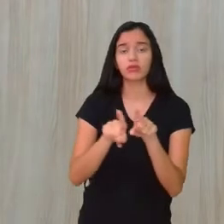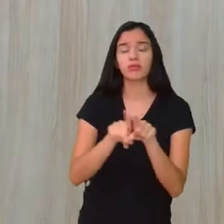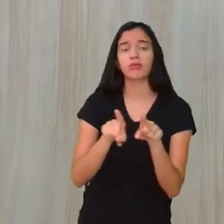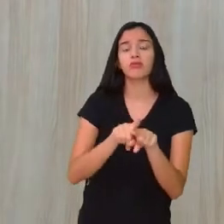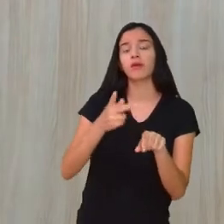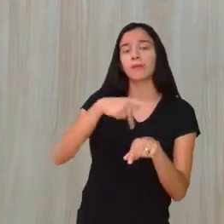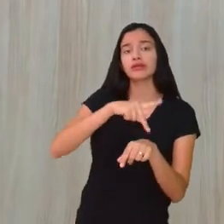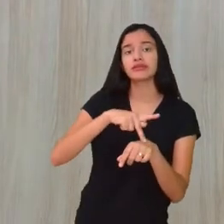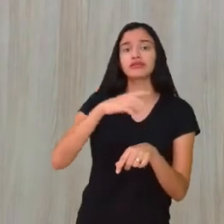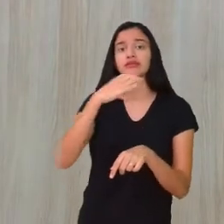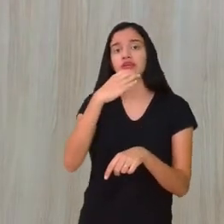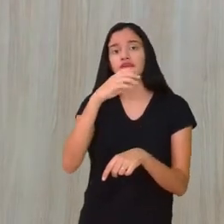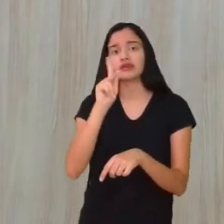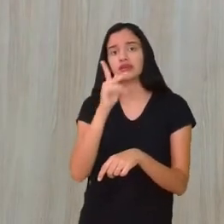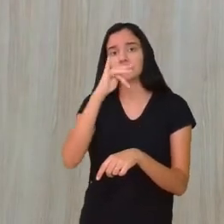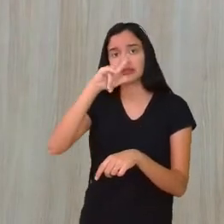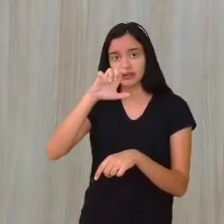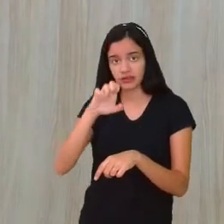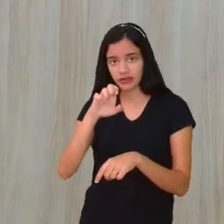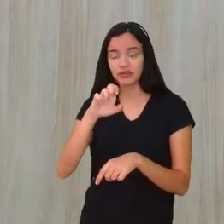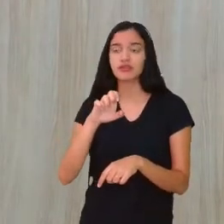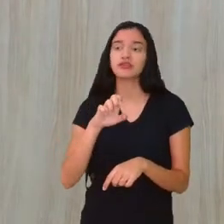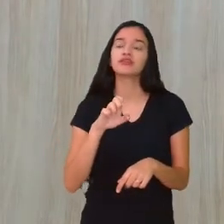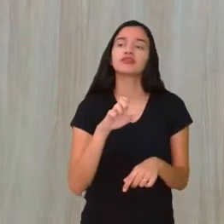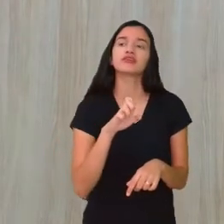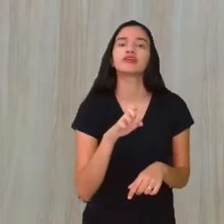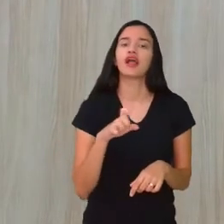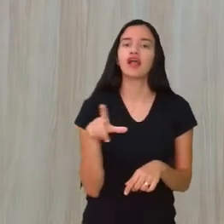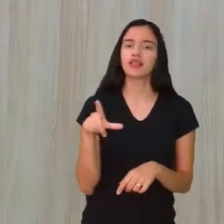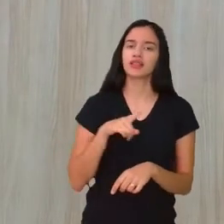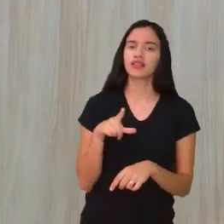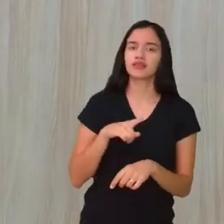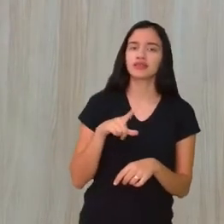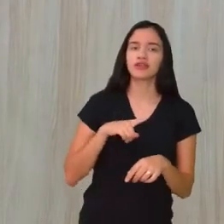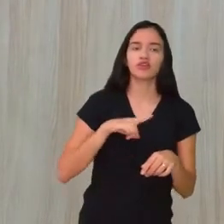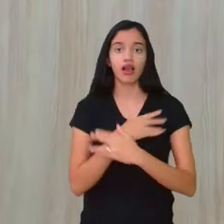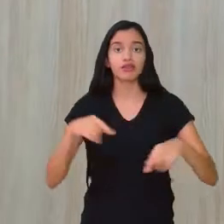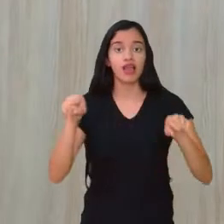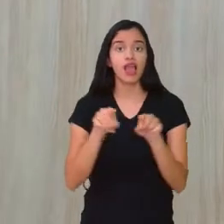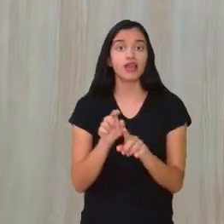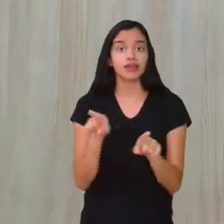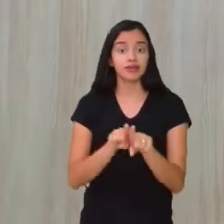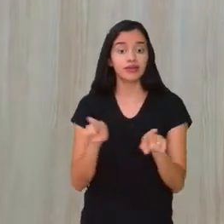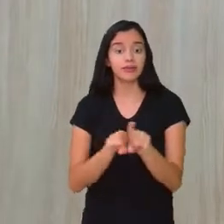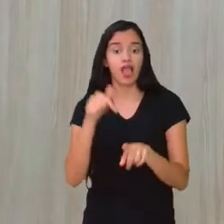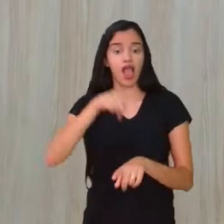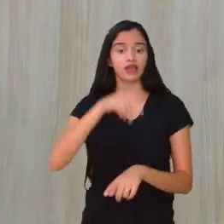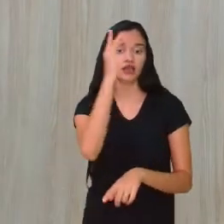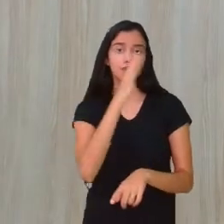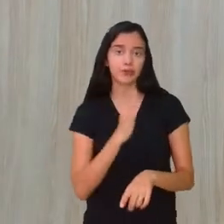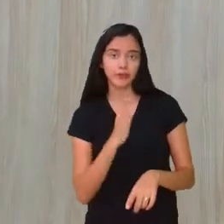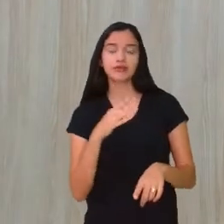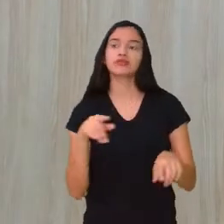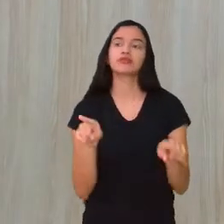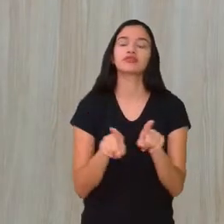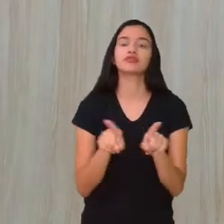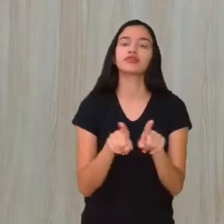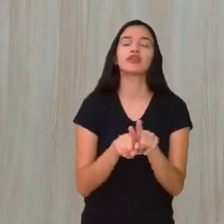decoração aí dos mientras rostos, velan, né, rezan com y essas comparten figuras, né, historias y semelhantes a recuerdos de sus esqueletos. difuntos. El